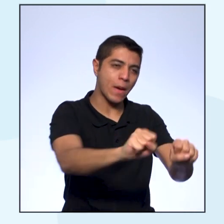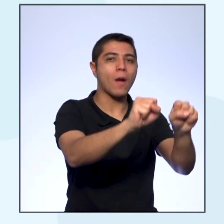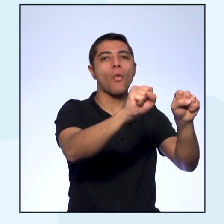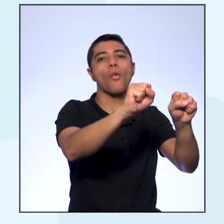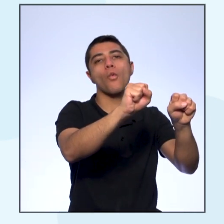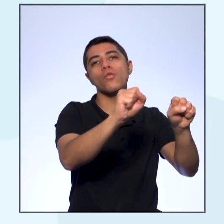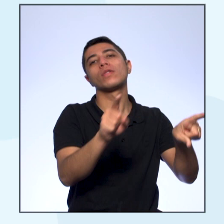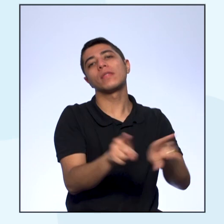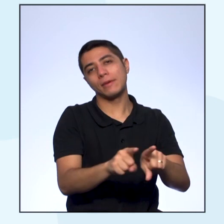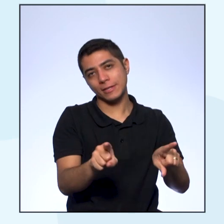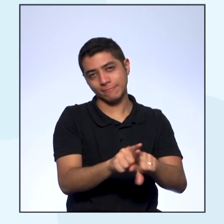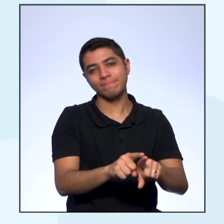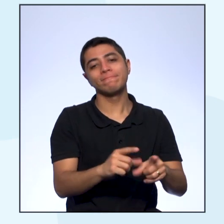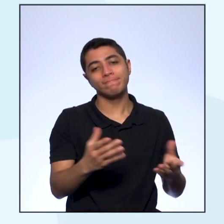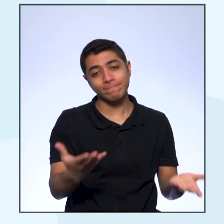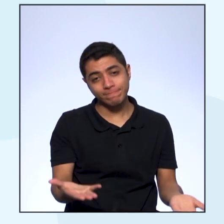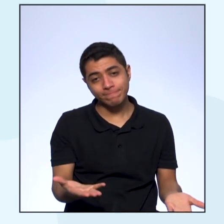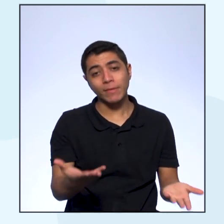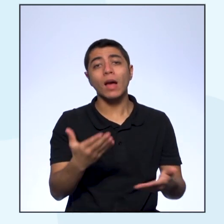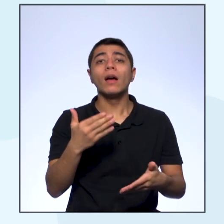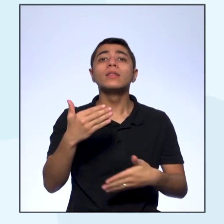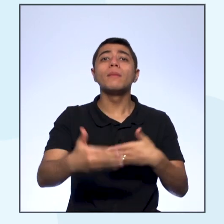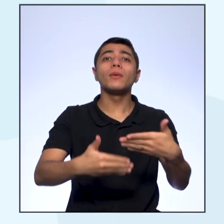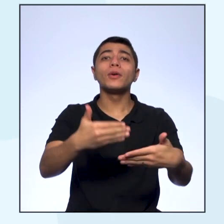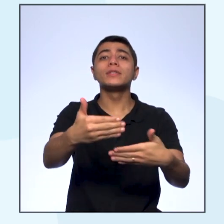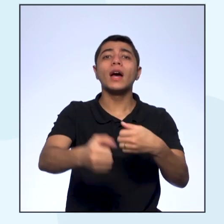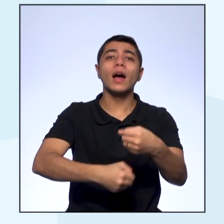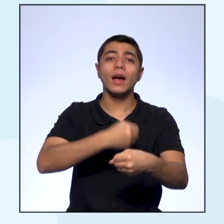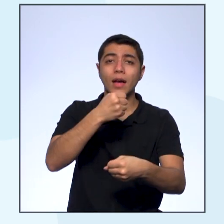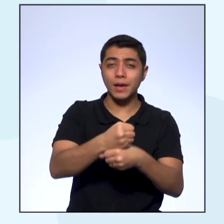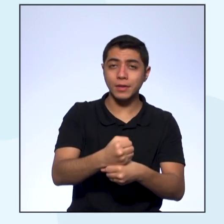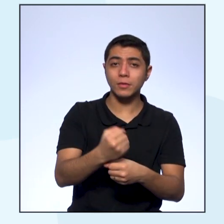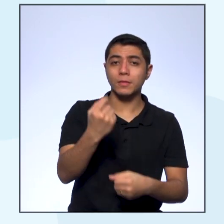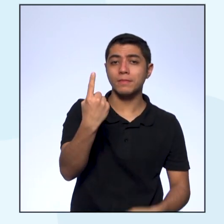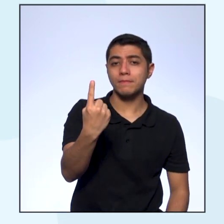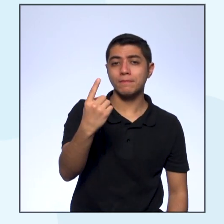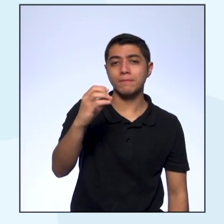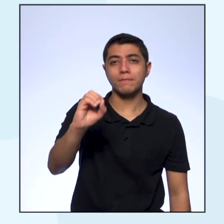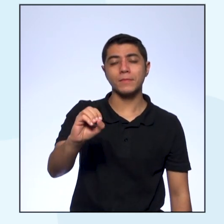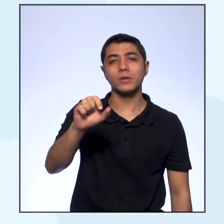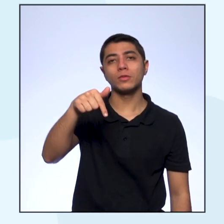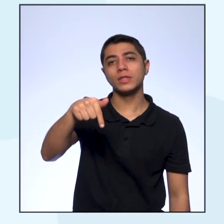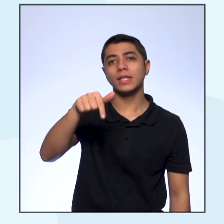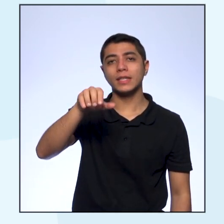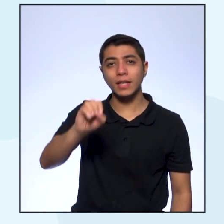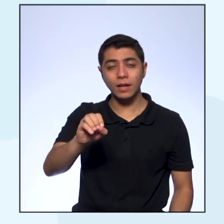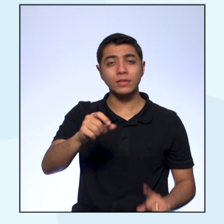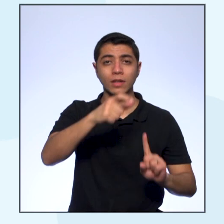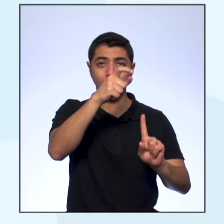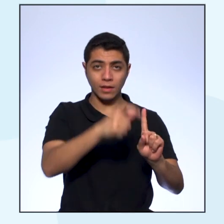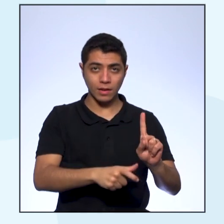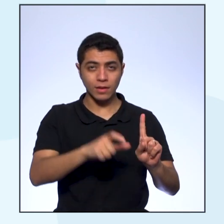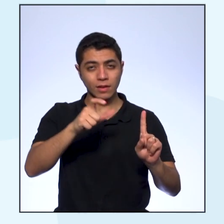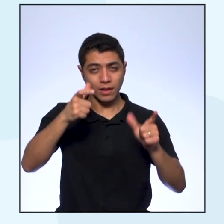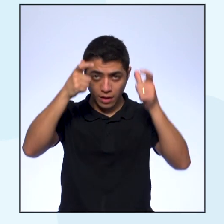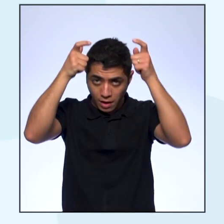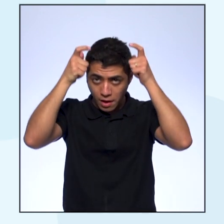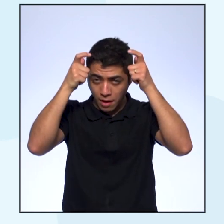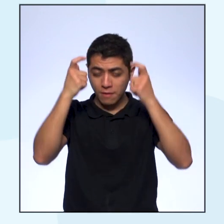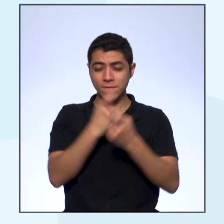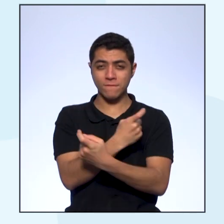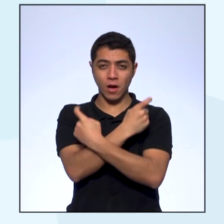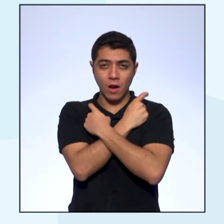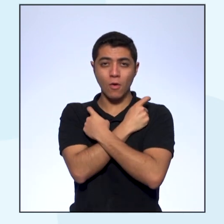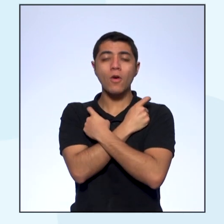um enfraquecimento gradativo desse poder centralizado na figura do faraó. Tanto é que, em 525, nós